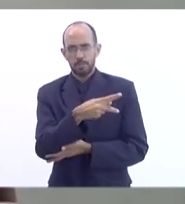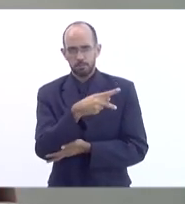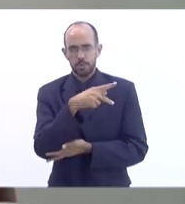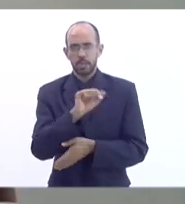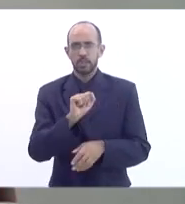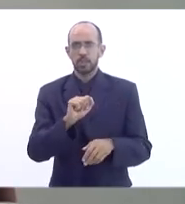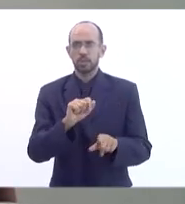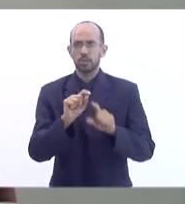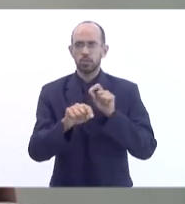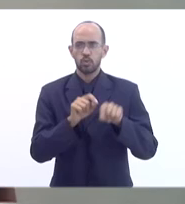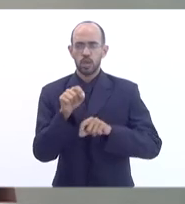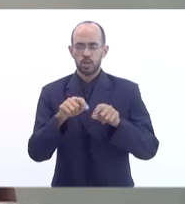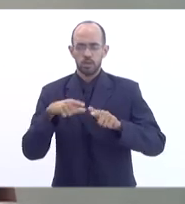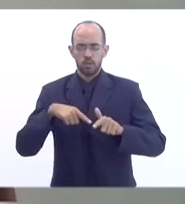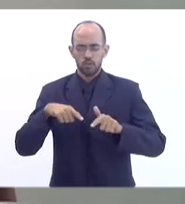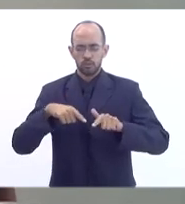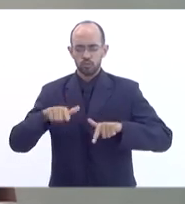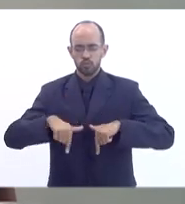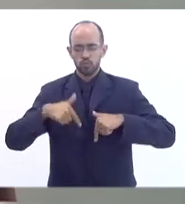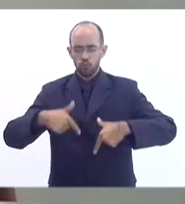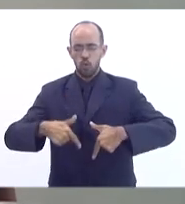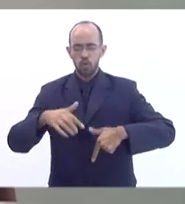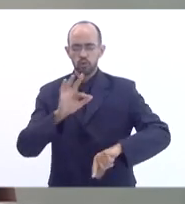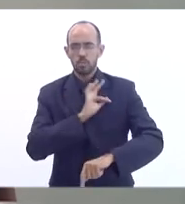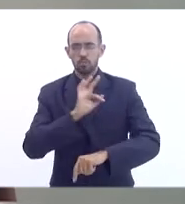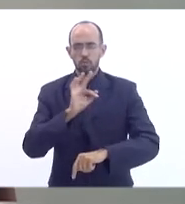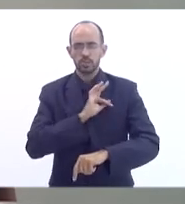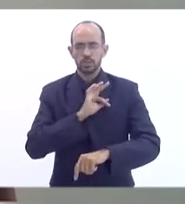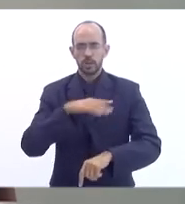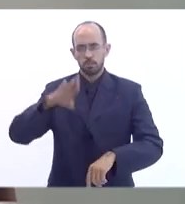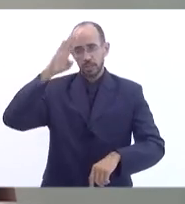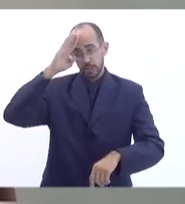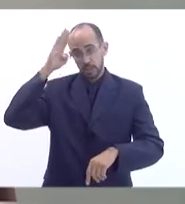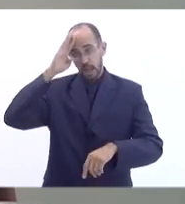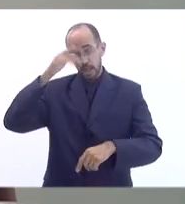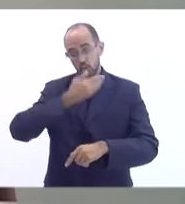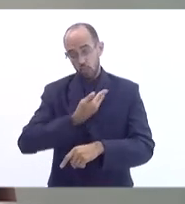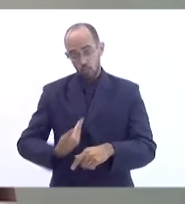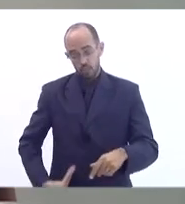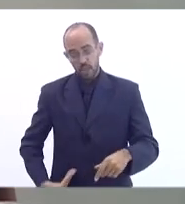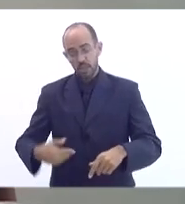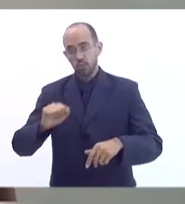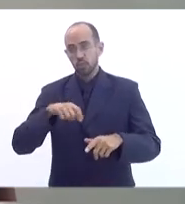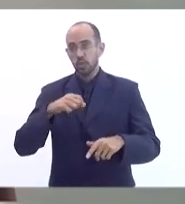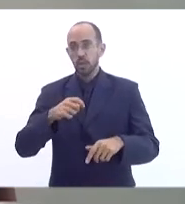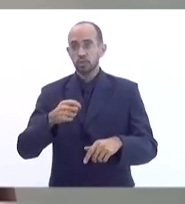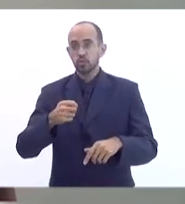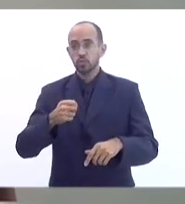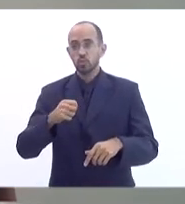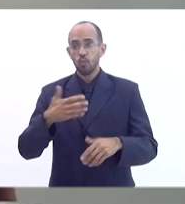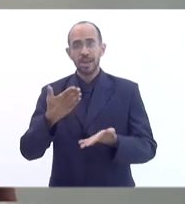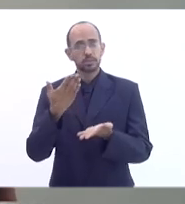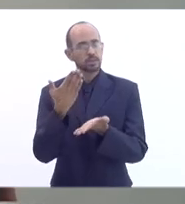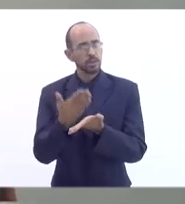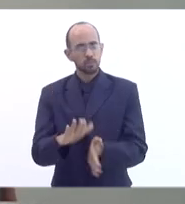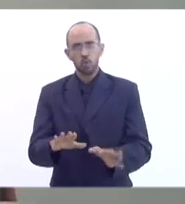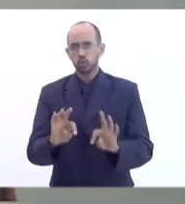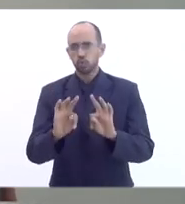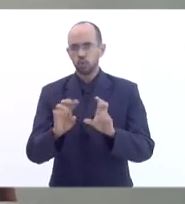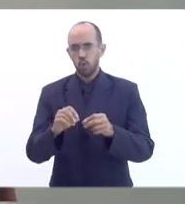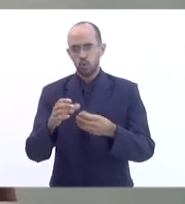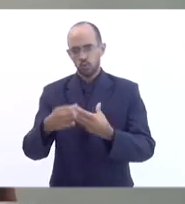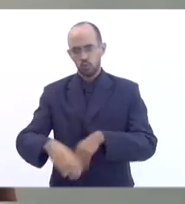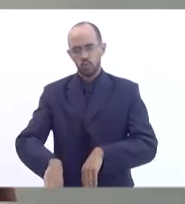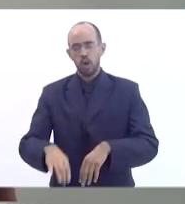ouvir o esforço da polícia militar e do Governo do Estado e a gente praticamente esgotou todo o concurso restando dois